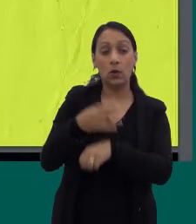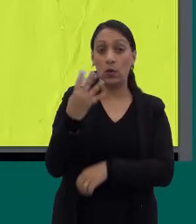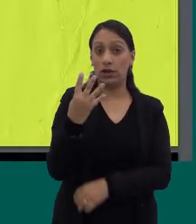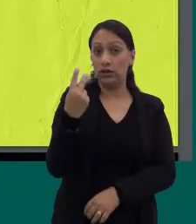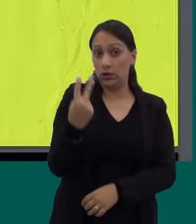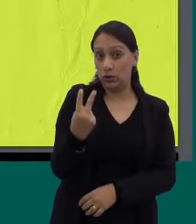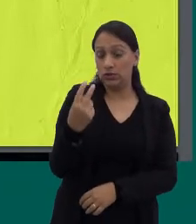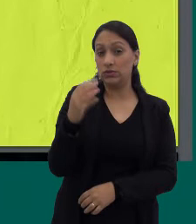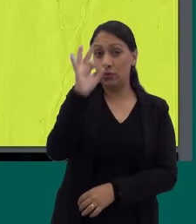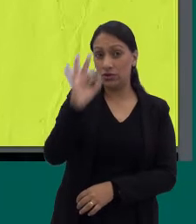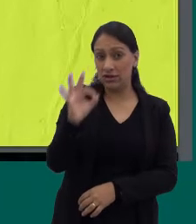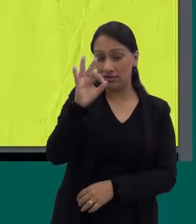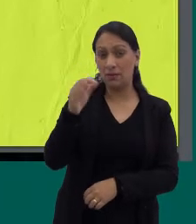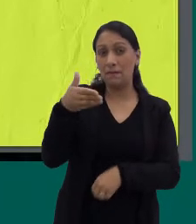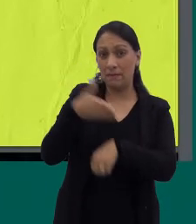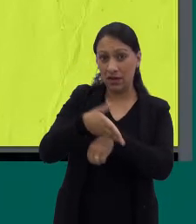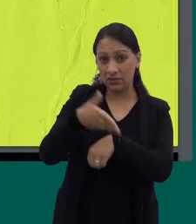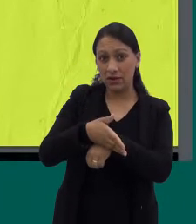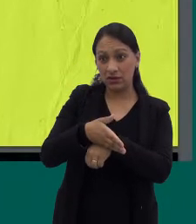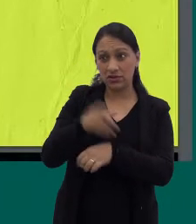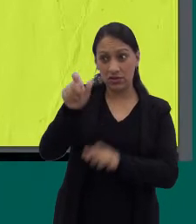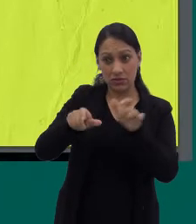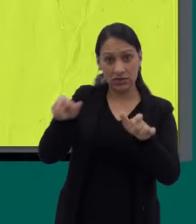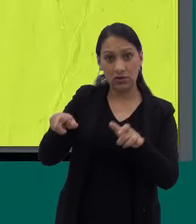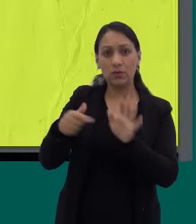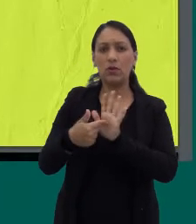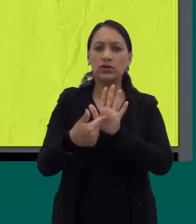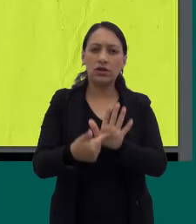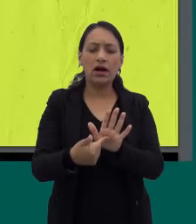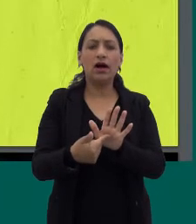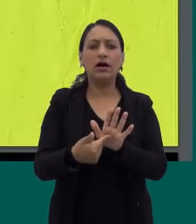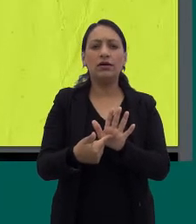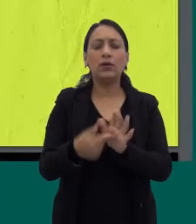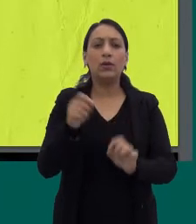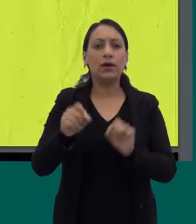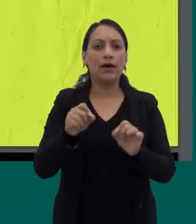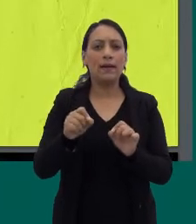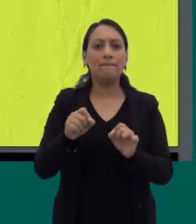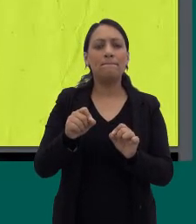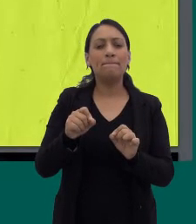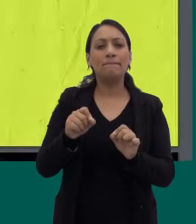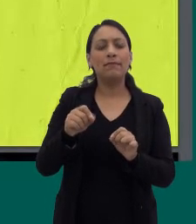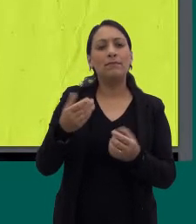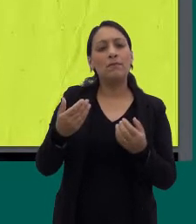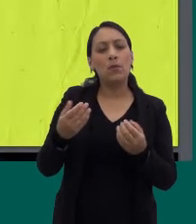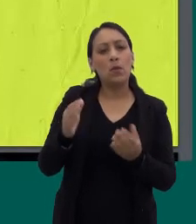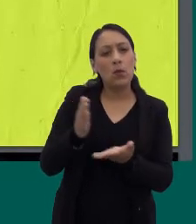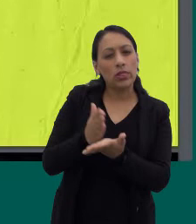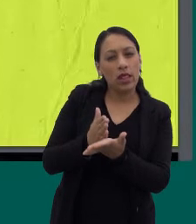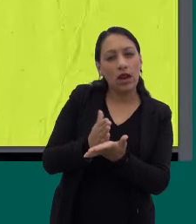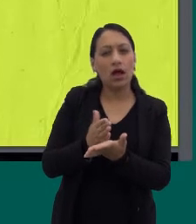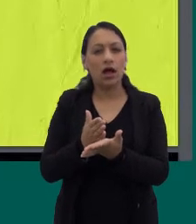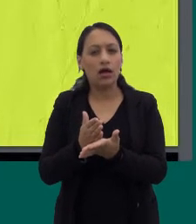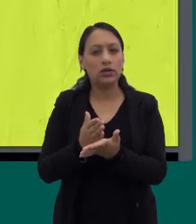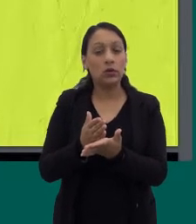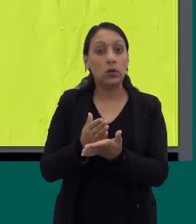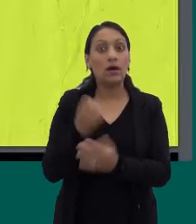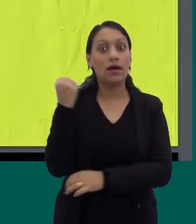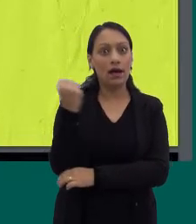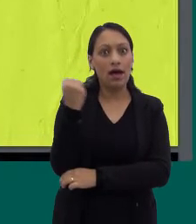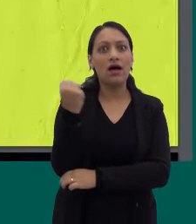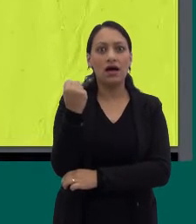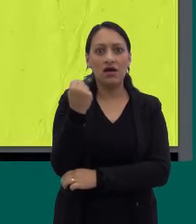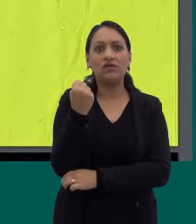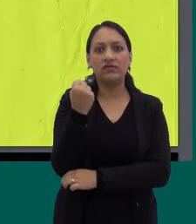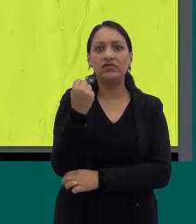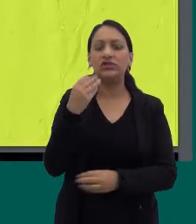desses participantes, eles apresentaram sintomas moderados a severos de ansiedade e 53% apresentaram sintomas moderados